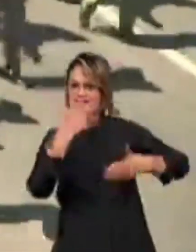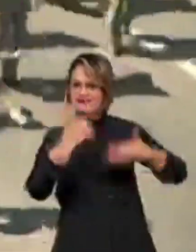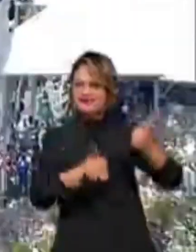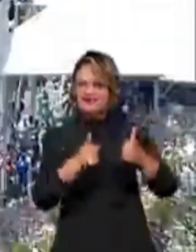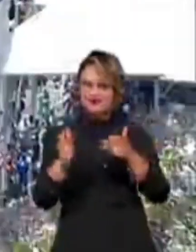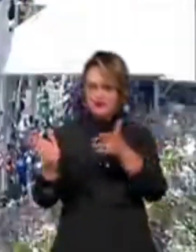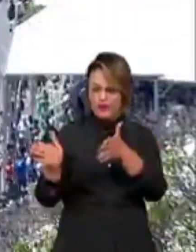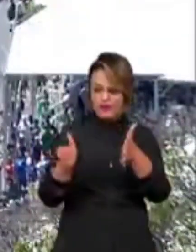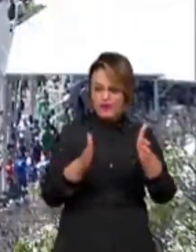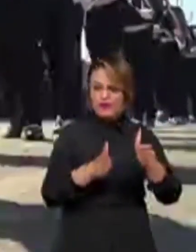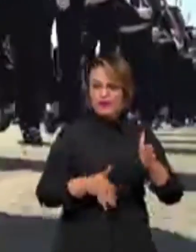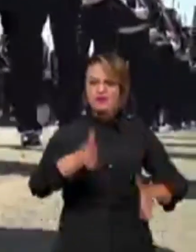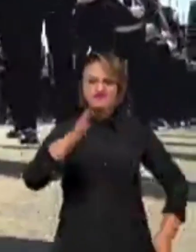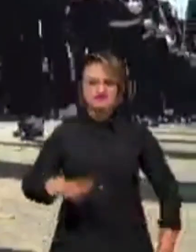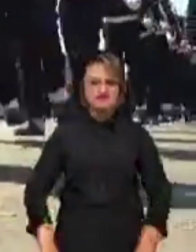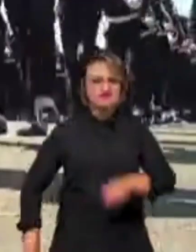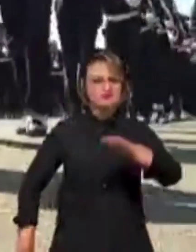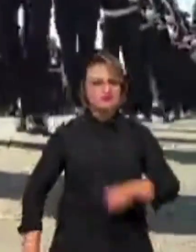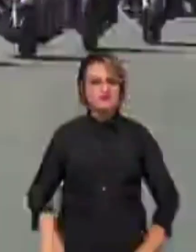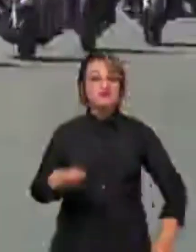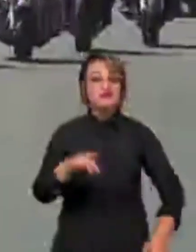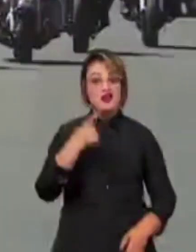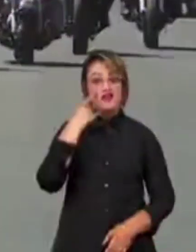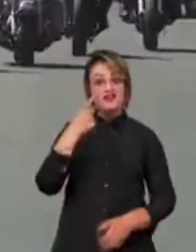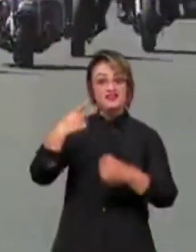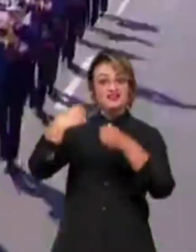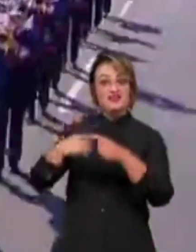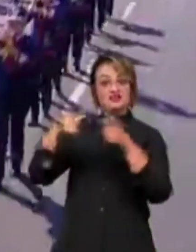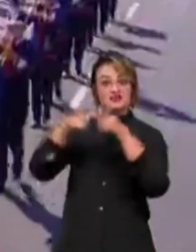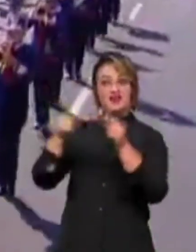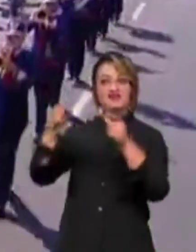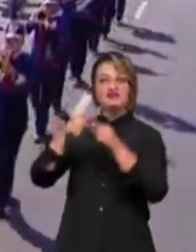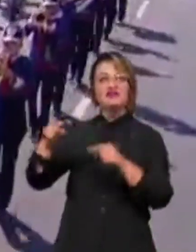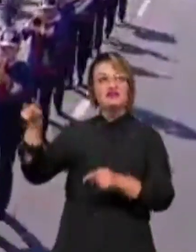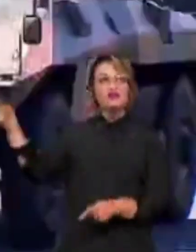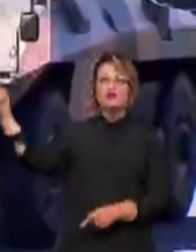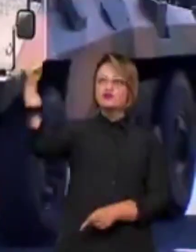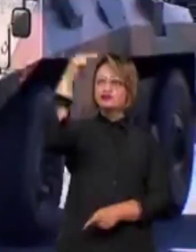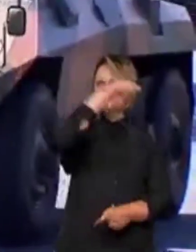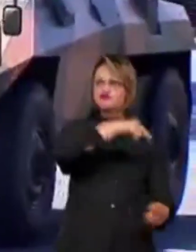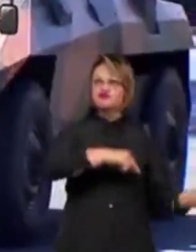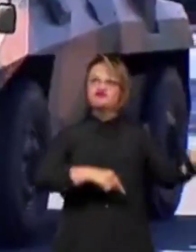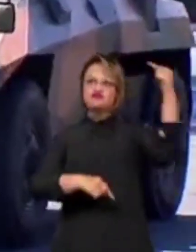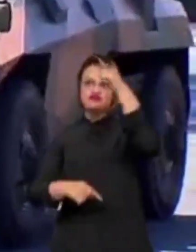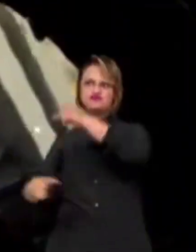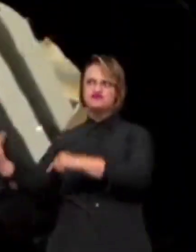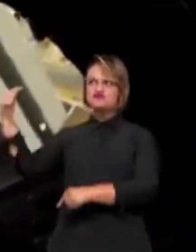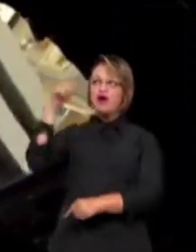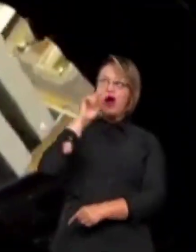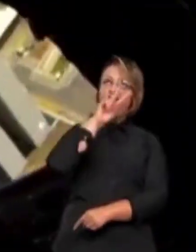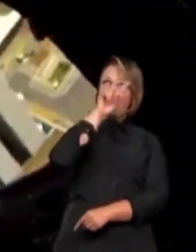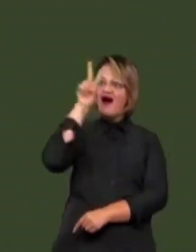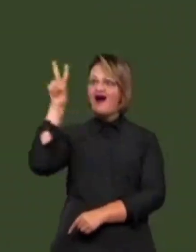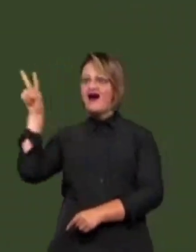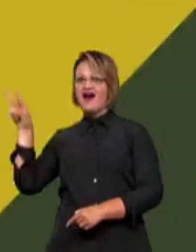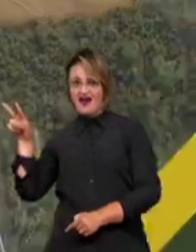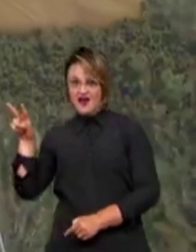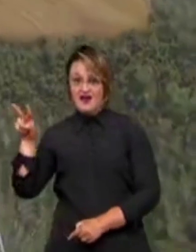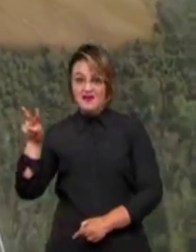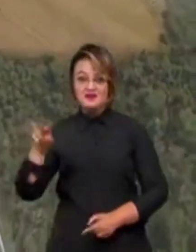Especial traz todos os detalhes direto de Brasília. O tradicional desfile, o show da Esquadrilha da